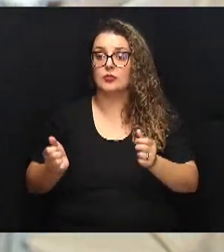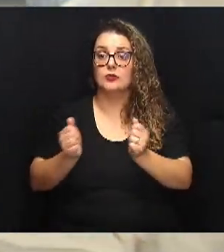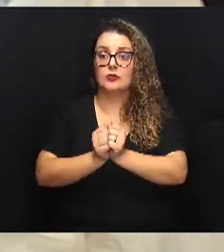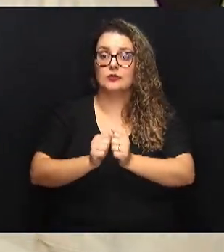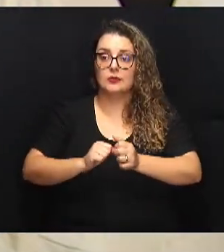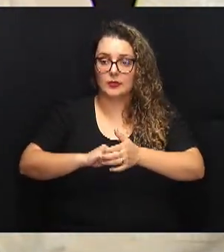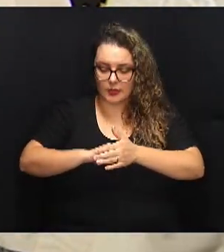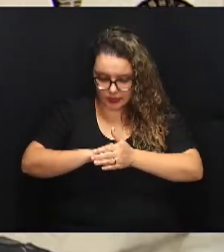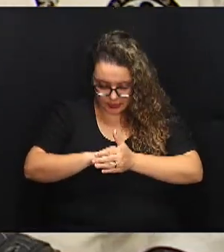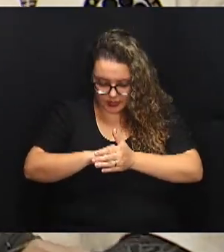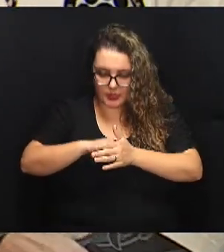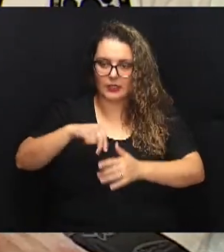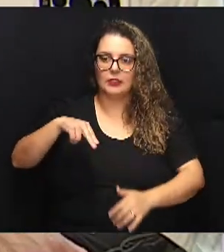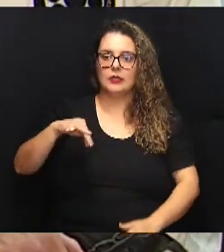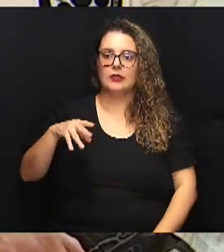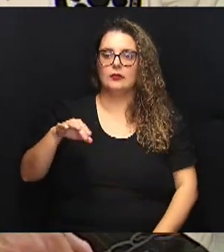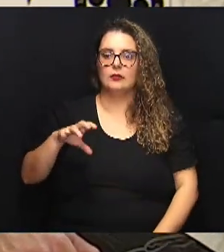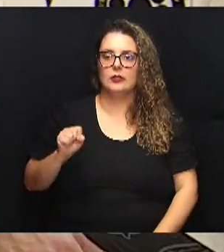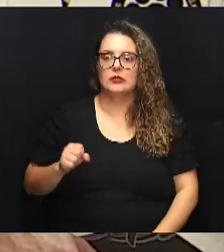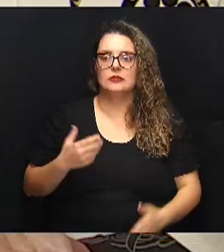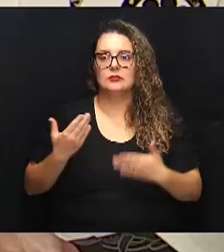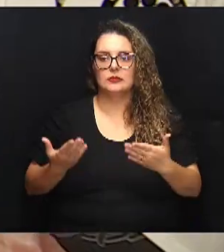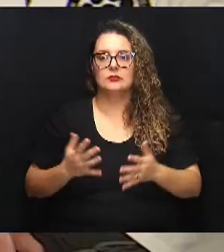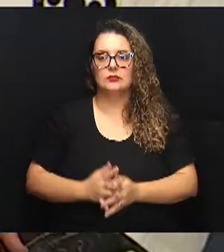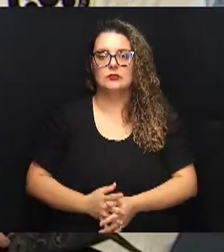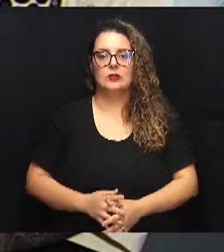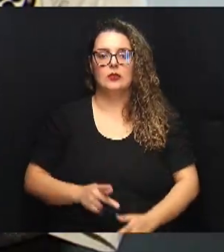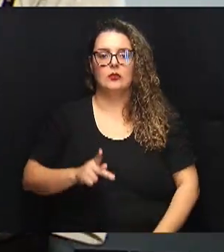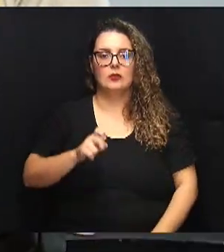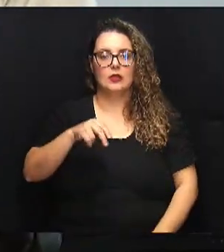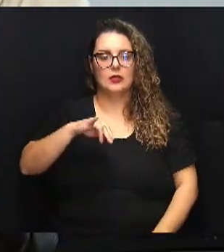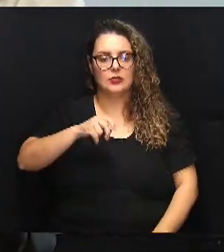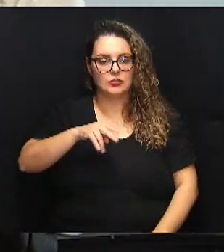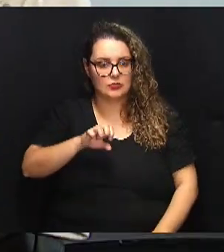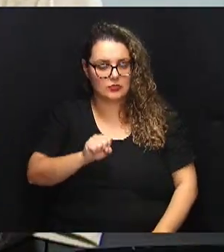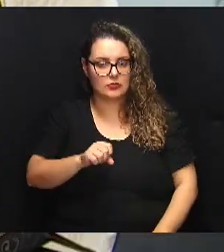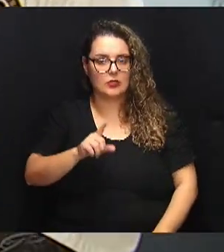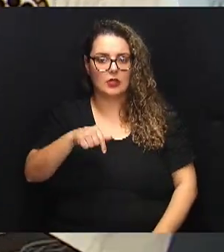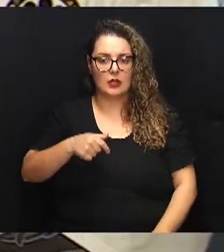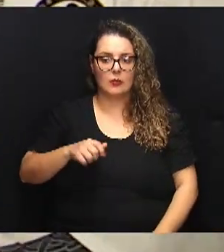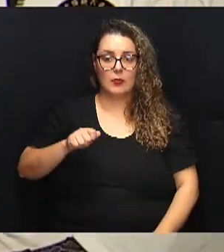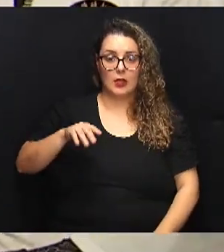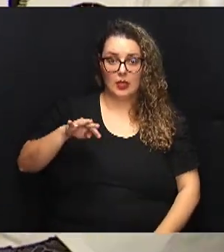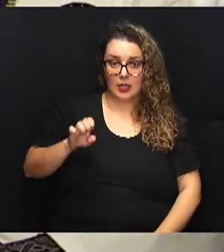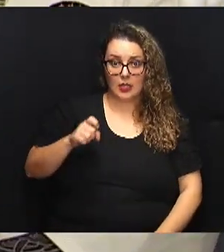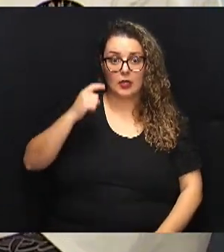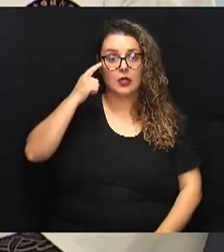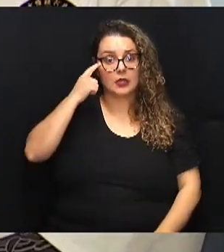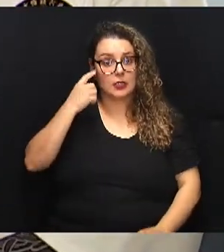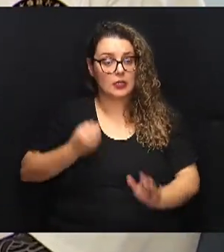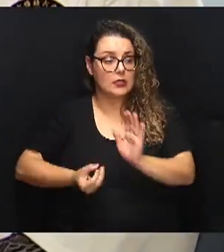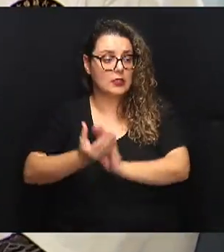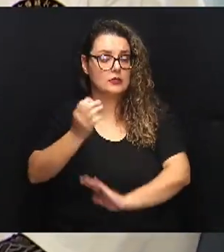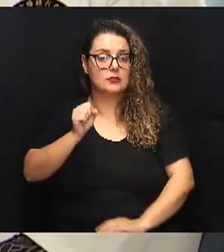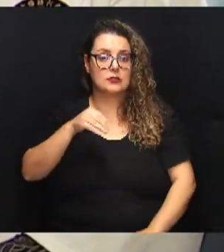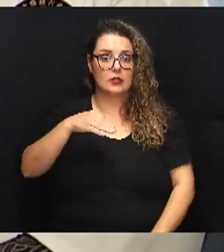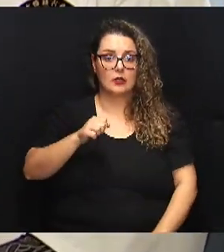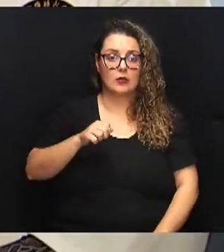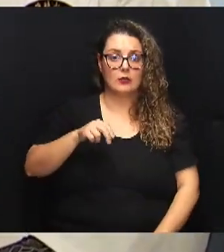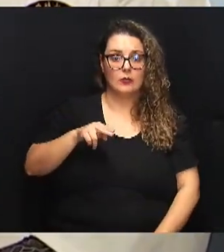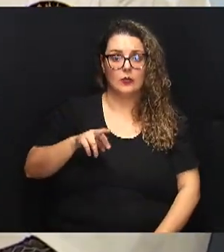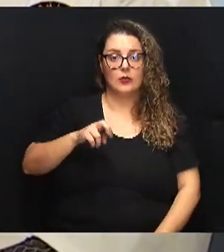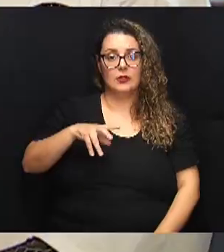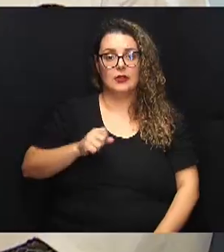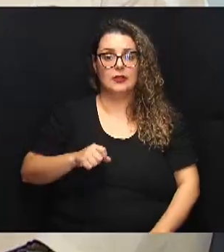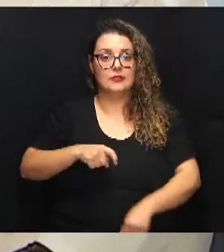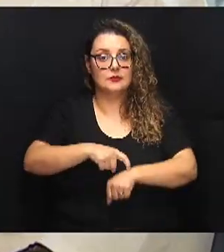Nicolas Piron. Nicolas, o Kenjutsu é uma arte marcial criada pelos samurais na época do Japão feudal, é isso mesmo?